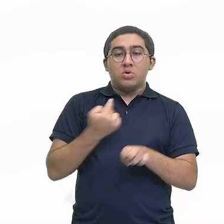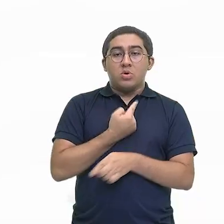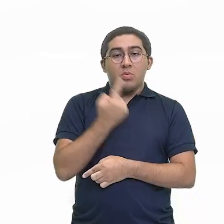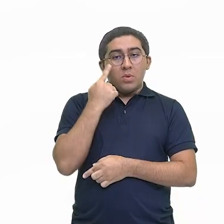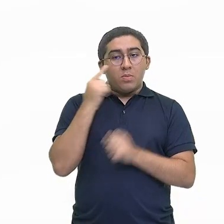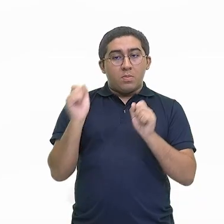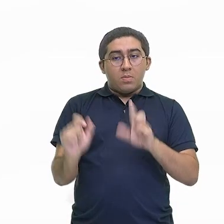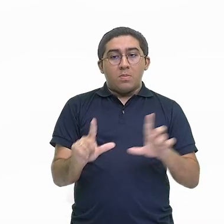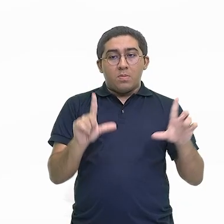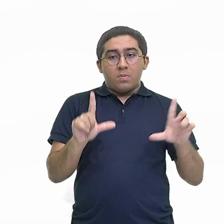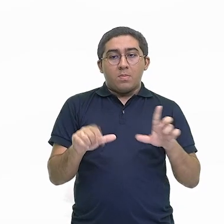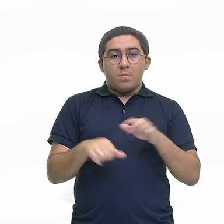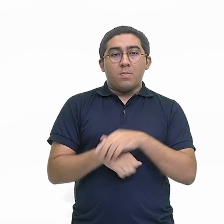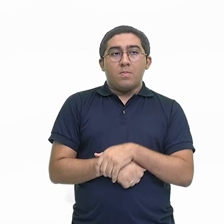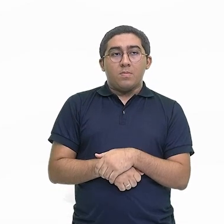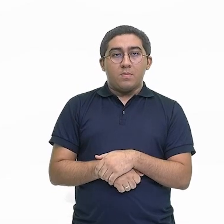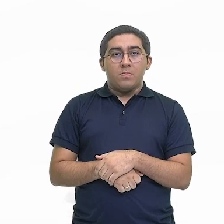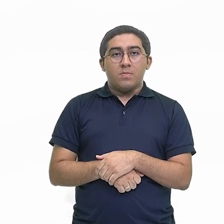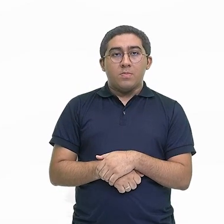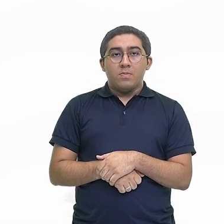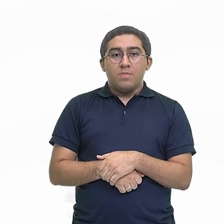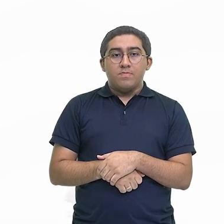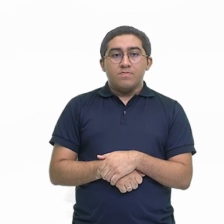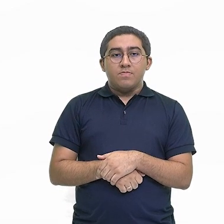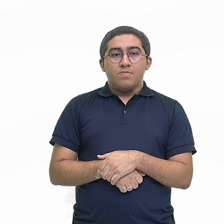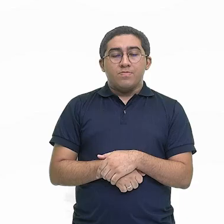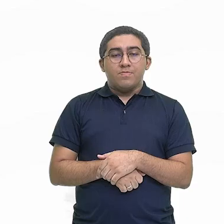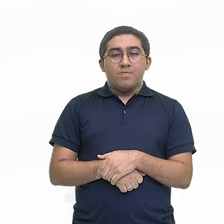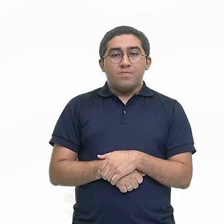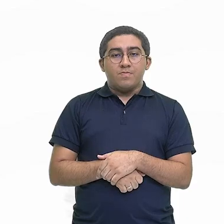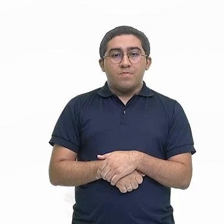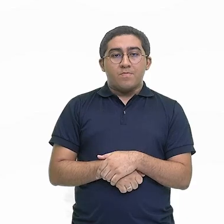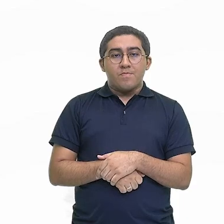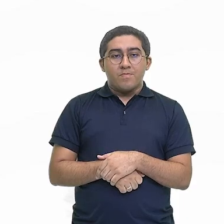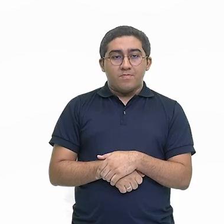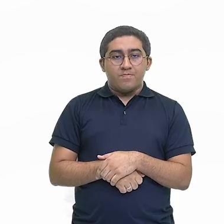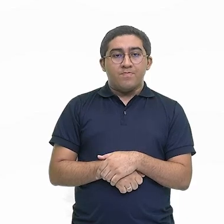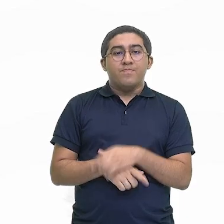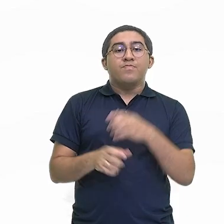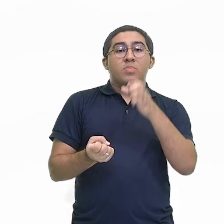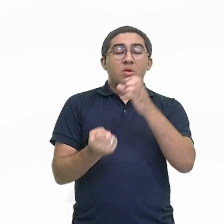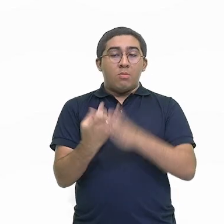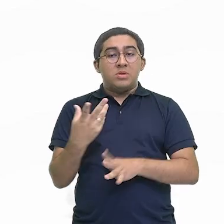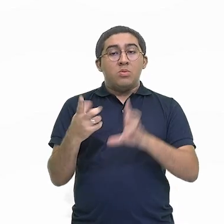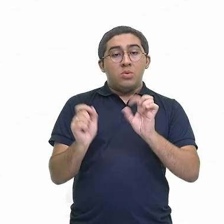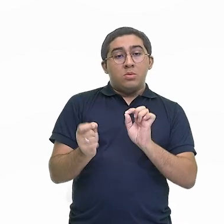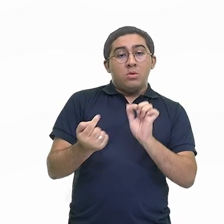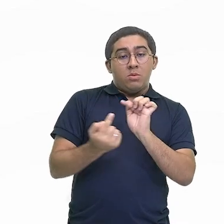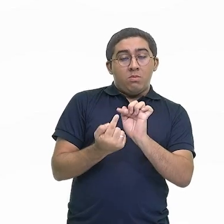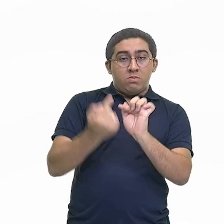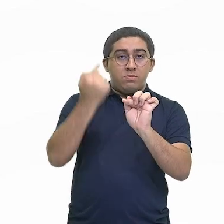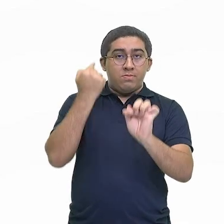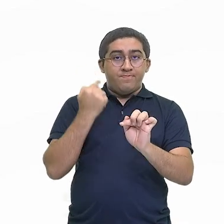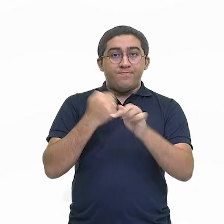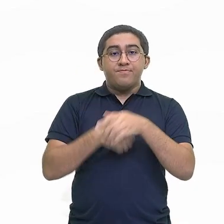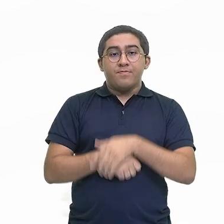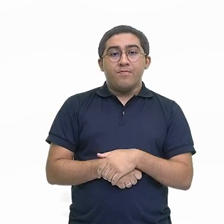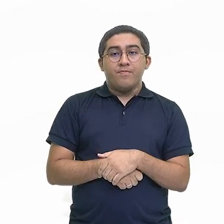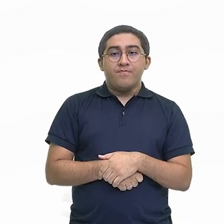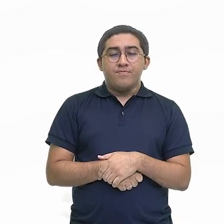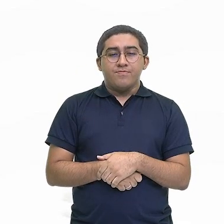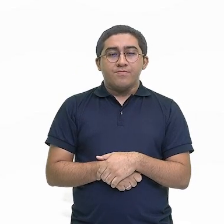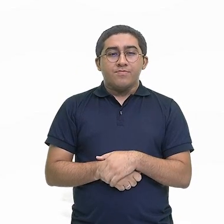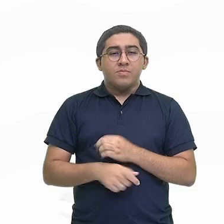na próxima tela agora. Os escudos cristalinos, pessoal, são formações mais antigas, são formações que têm